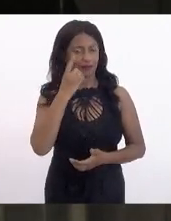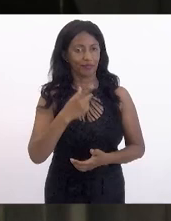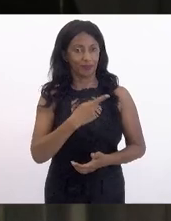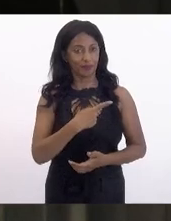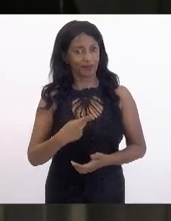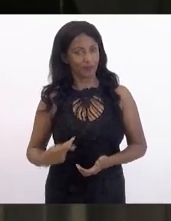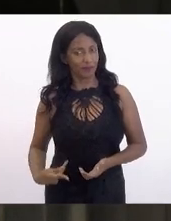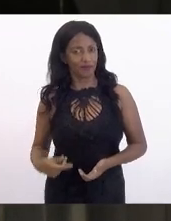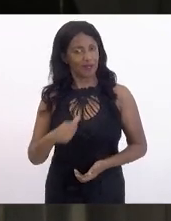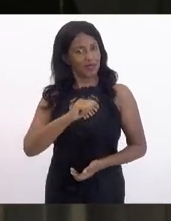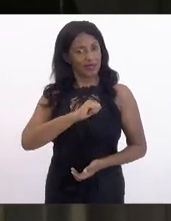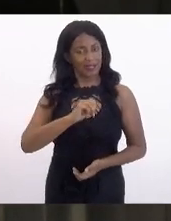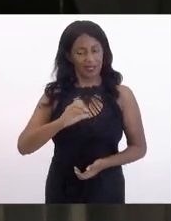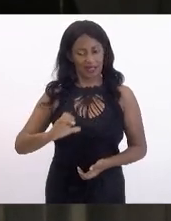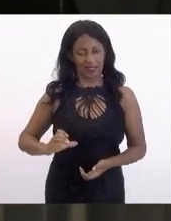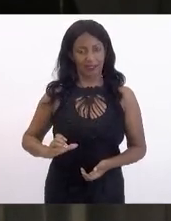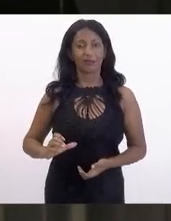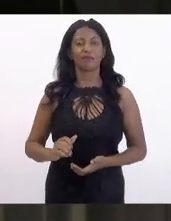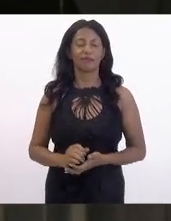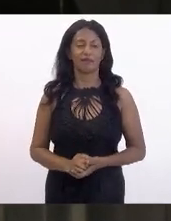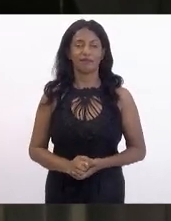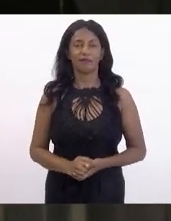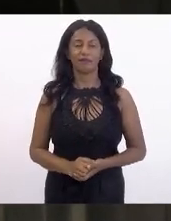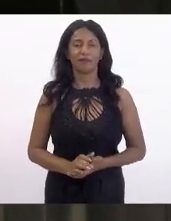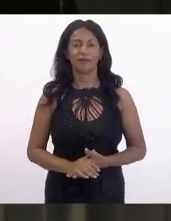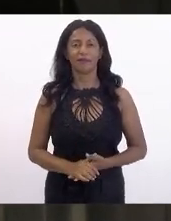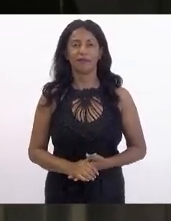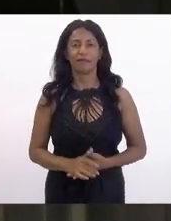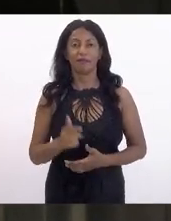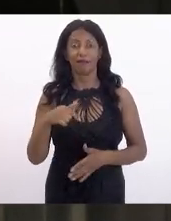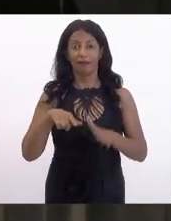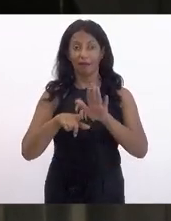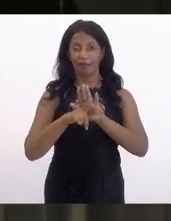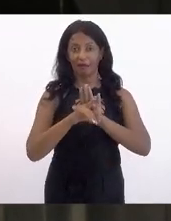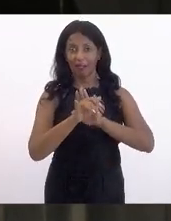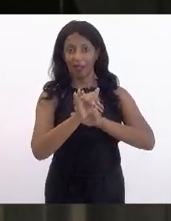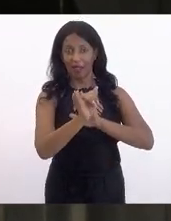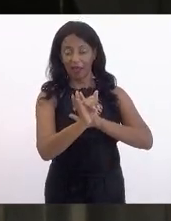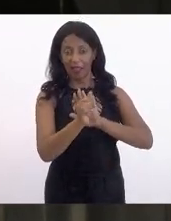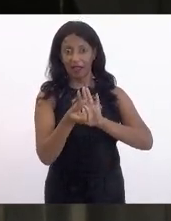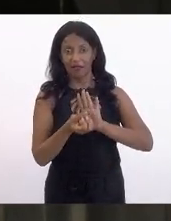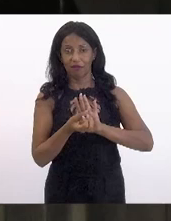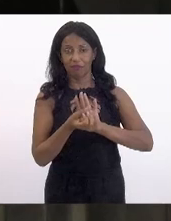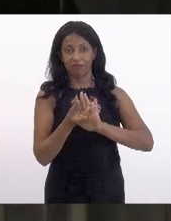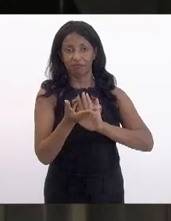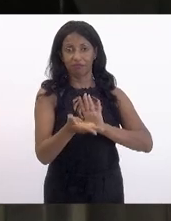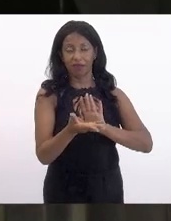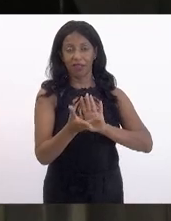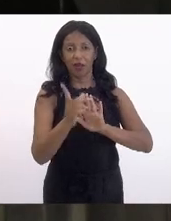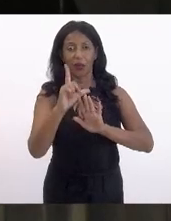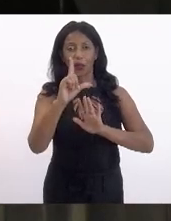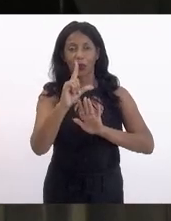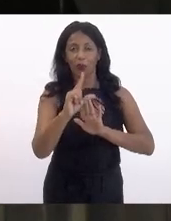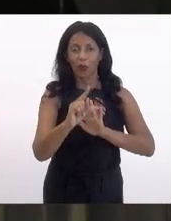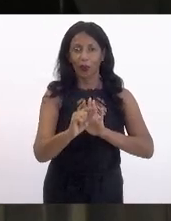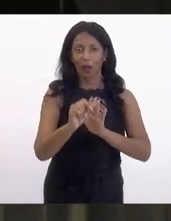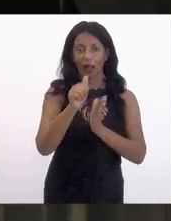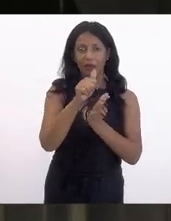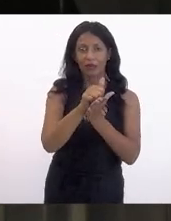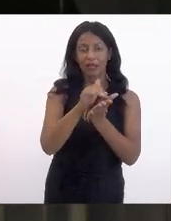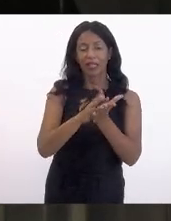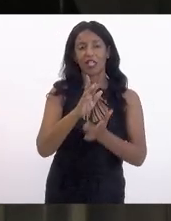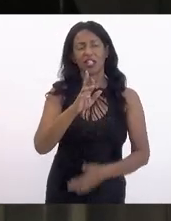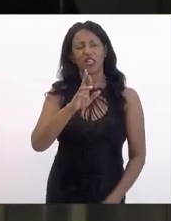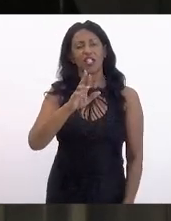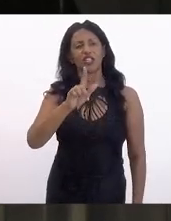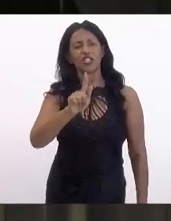Presidente André Ceciliano e esta lei dispõe sobre a redução da taxa de